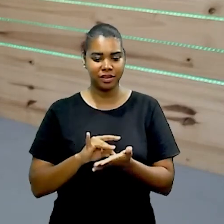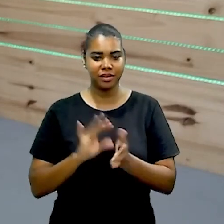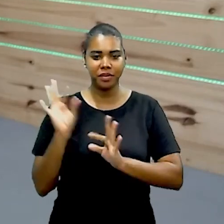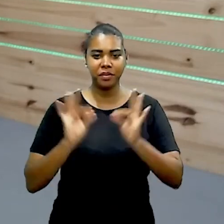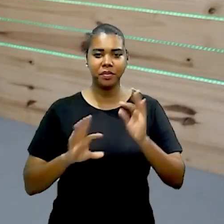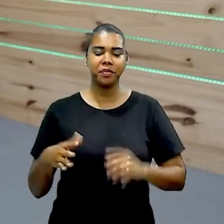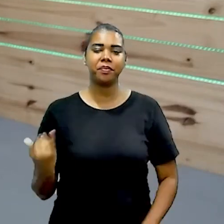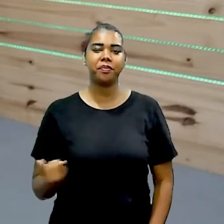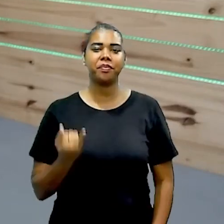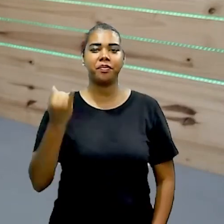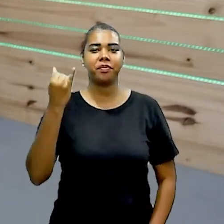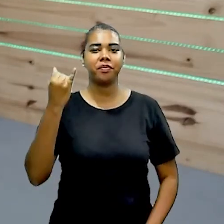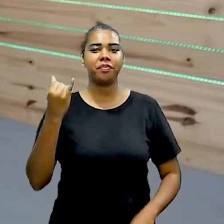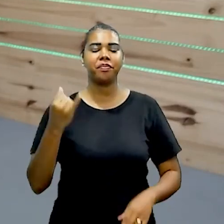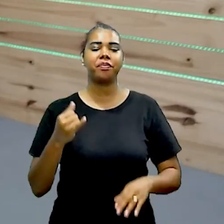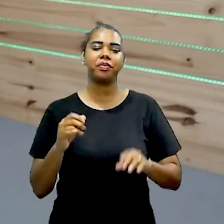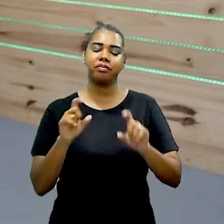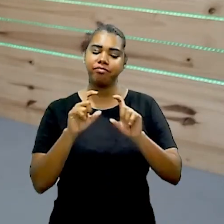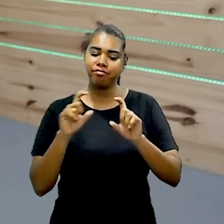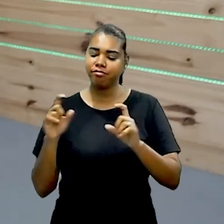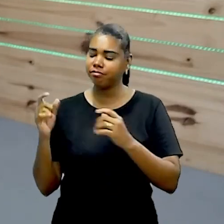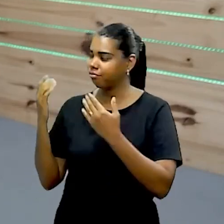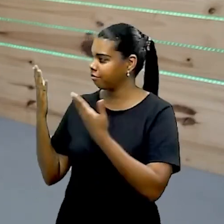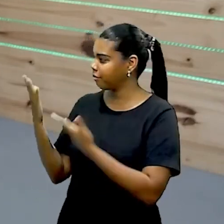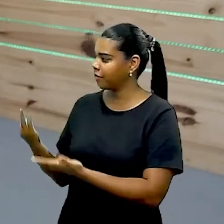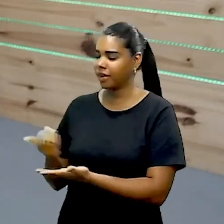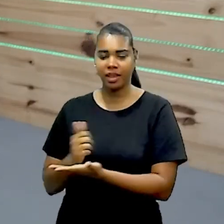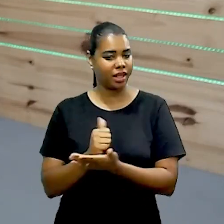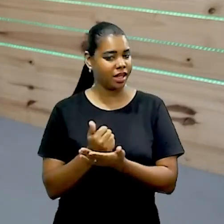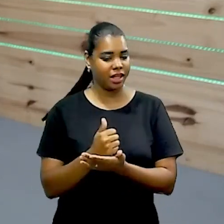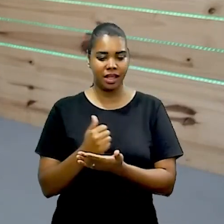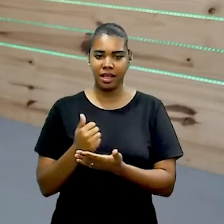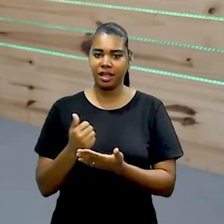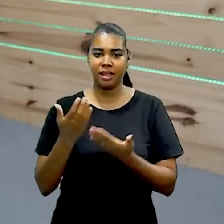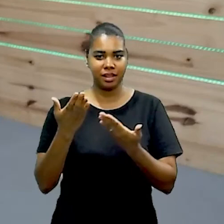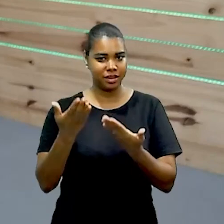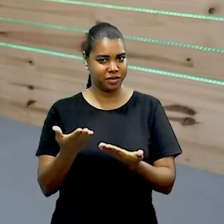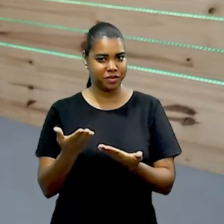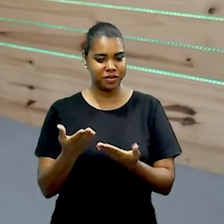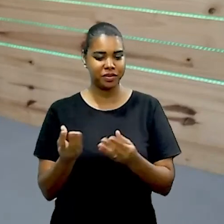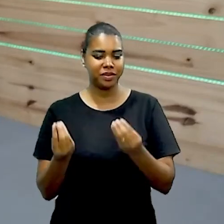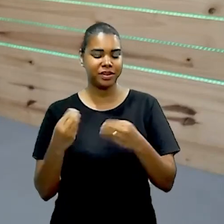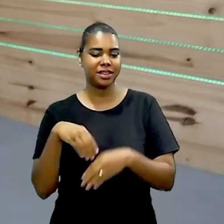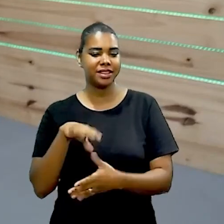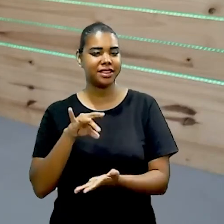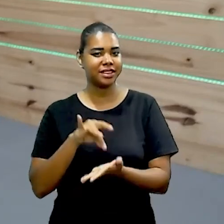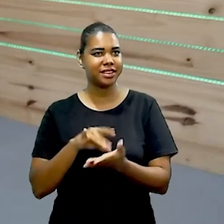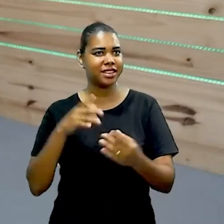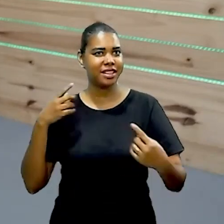importantes para a construção do roteiro em game, que possa ajudar muito na Game Jam, possivelmente que vocês vão